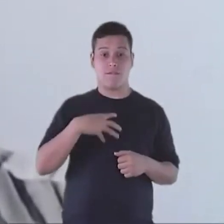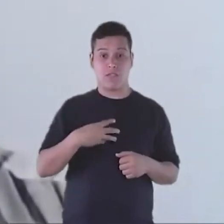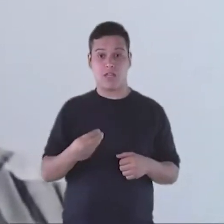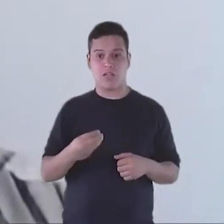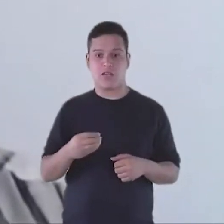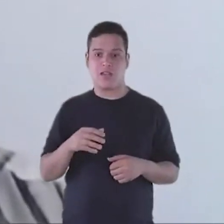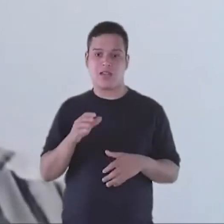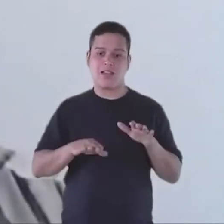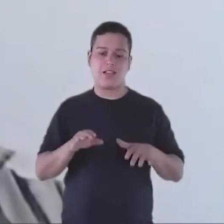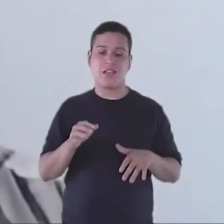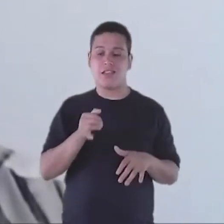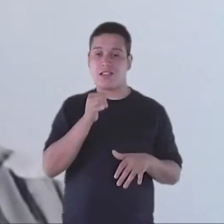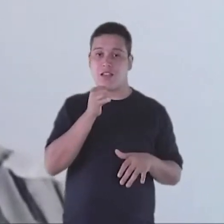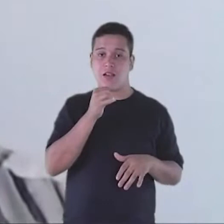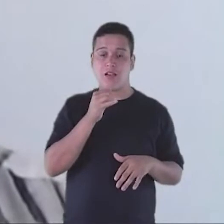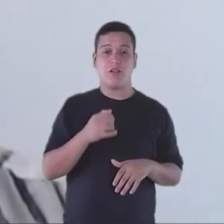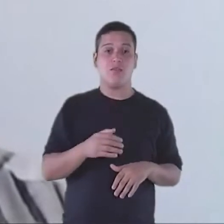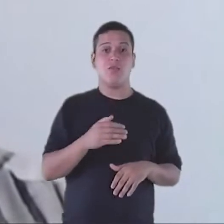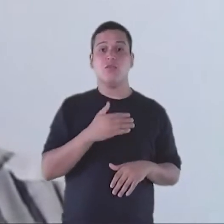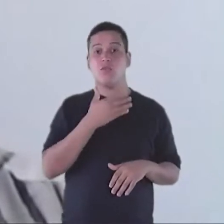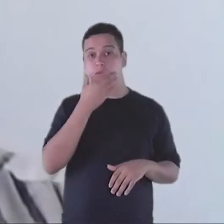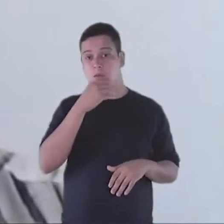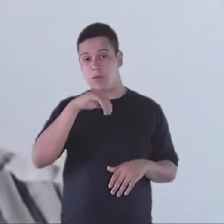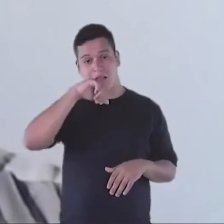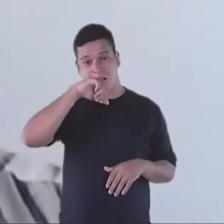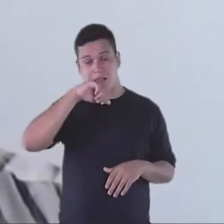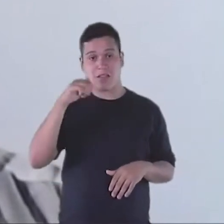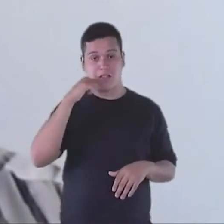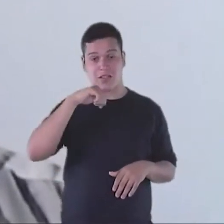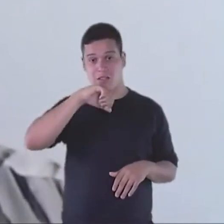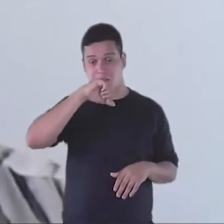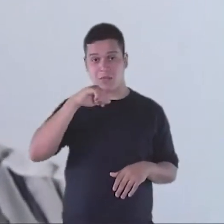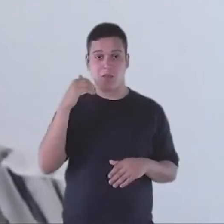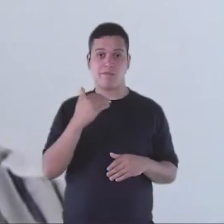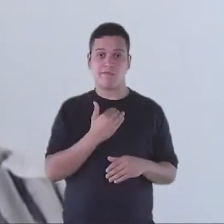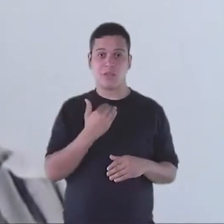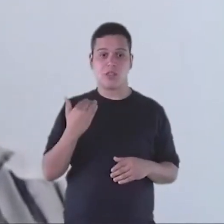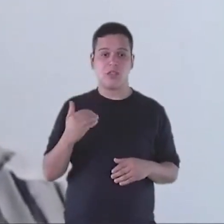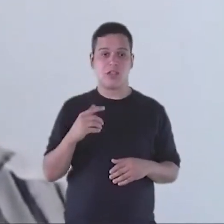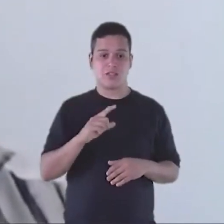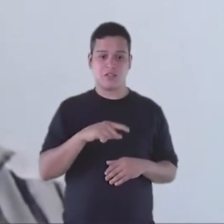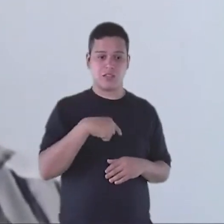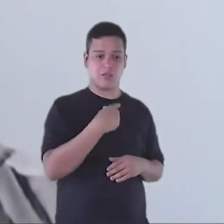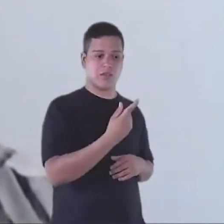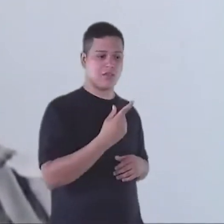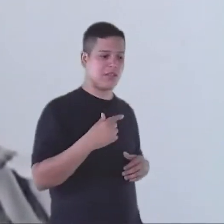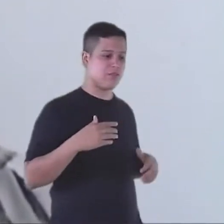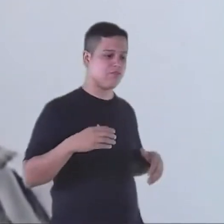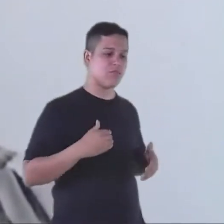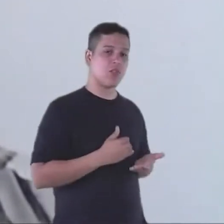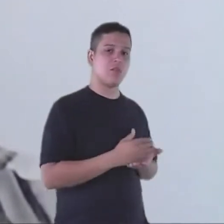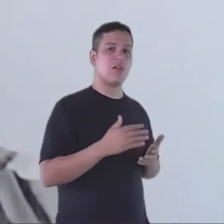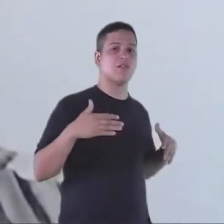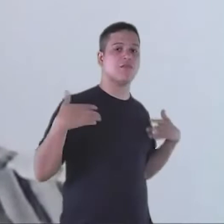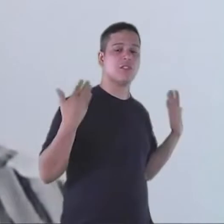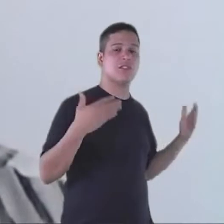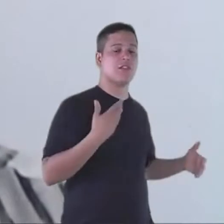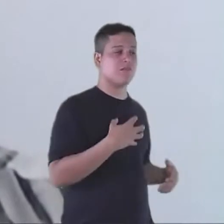a sair, perdoa a saudade. Mas quando uma